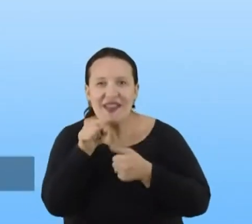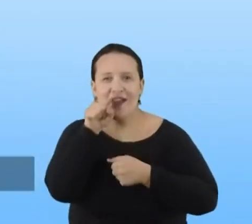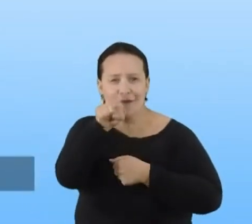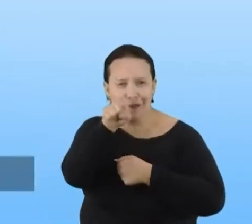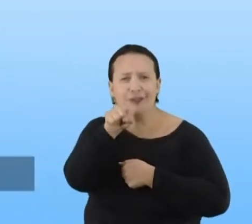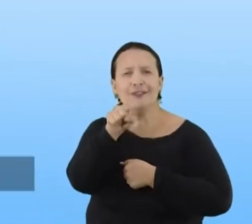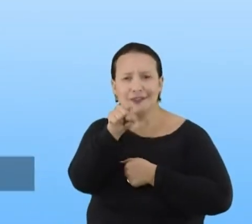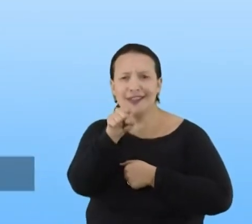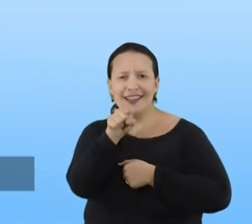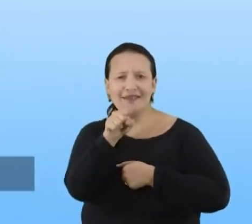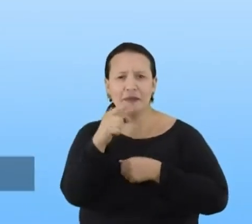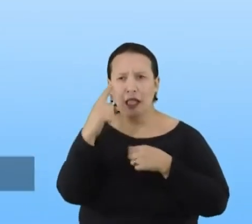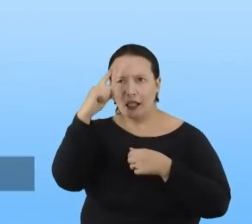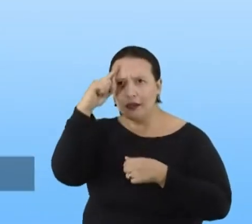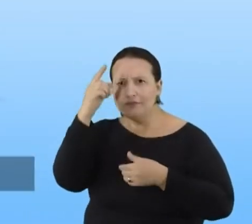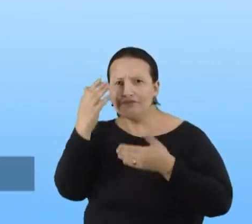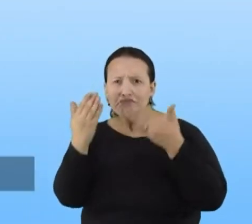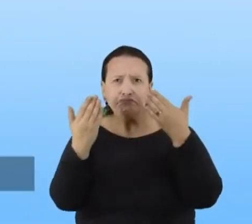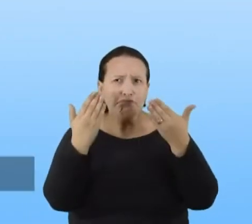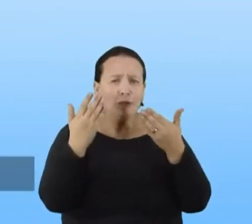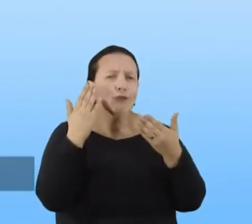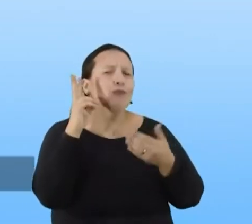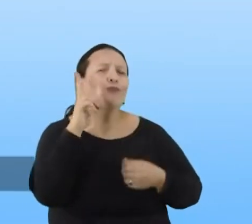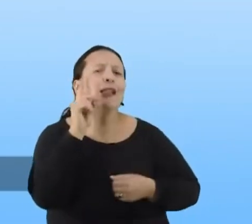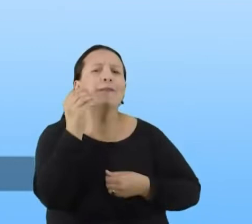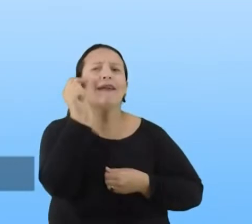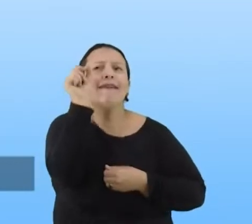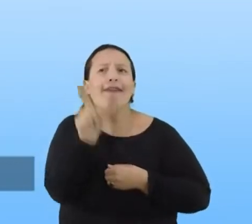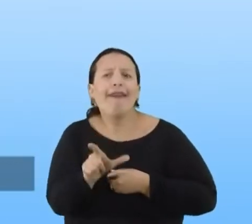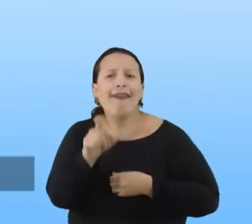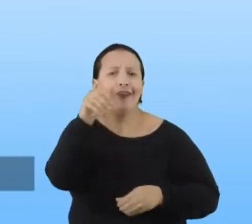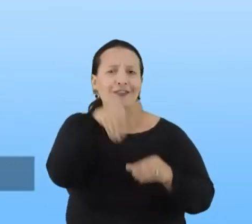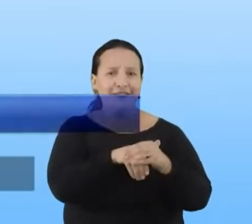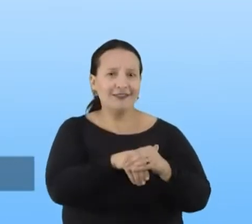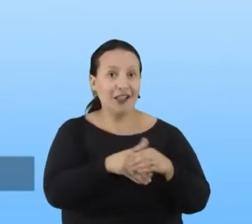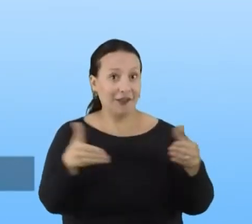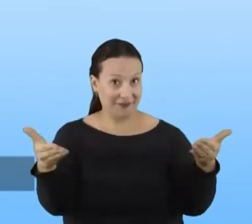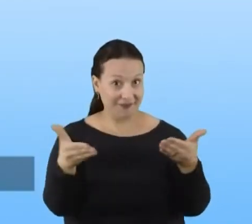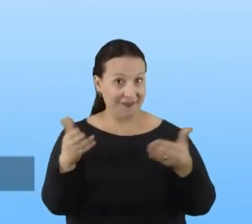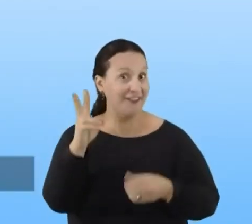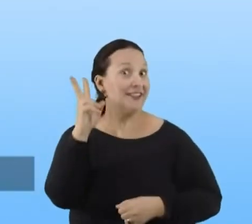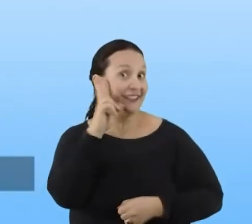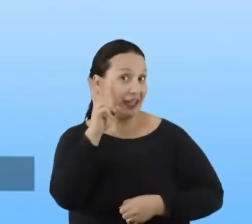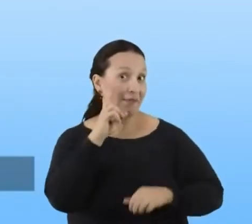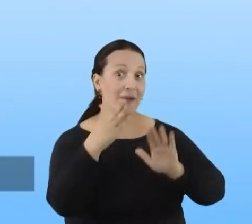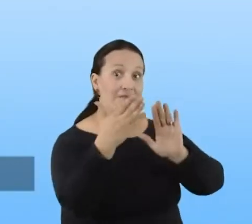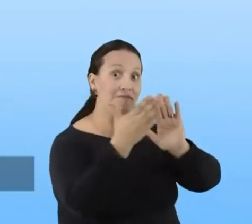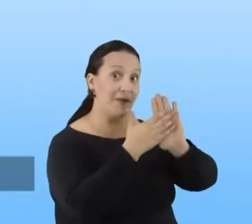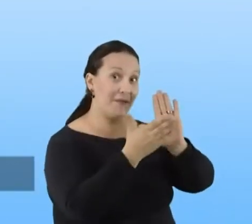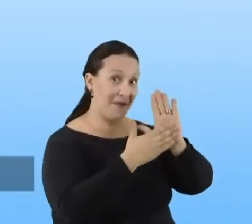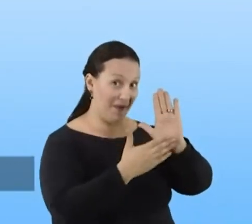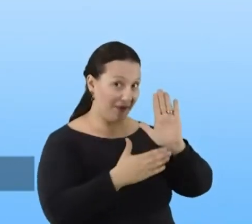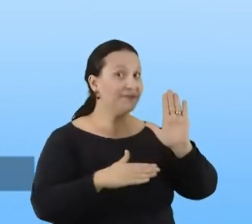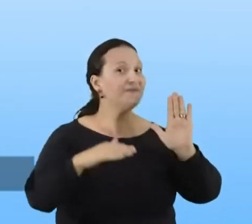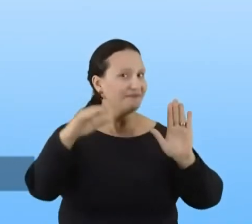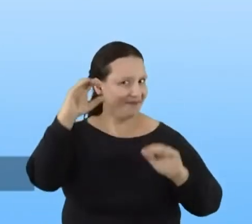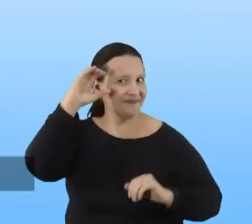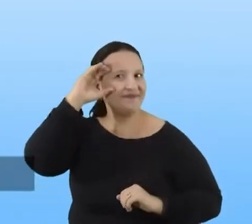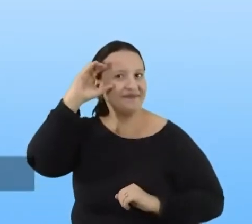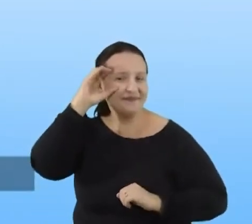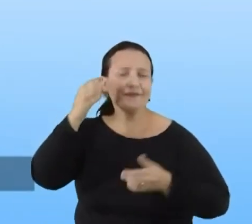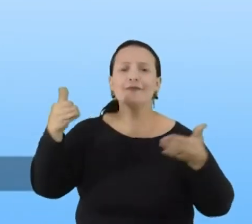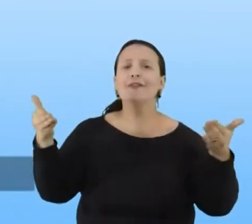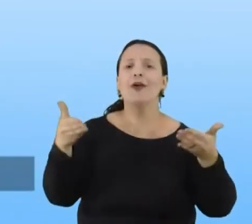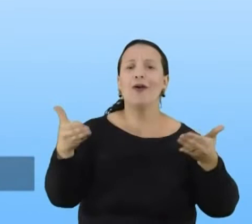bem? Você que está indeciso sobre quem votar para prefeito, hoje nós iremos relembrar as propostas do professor